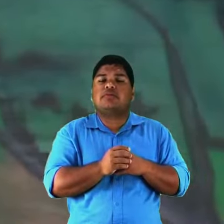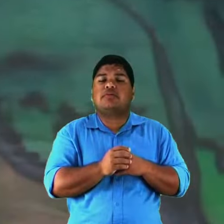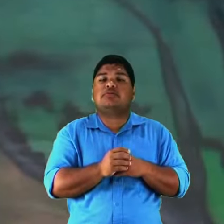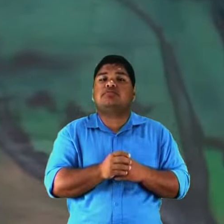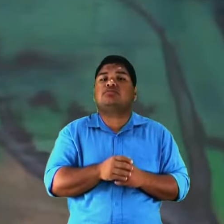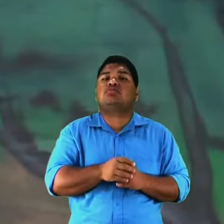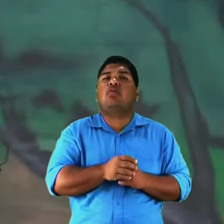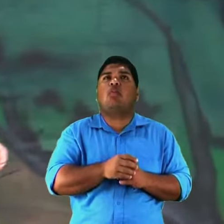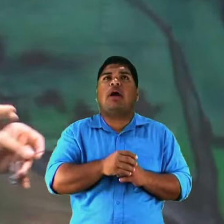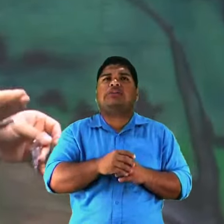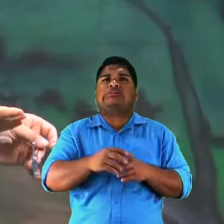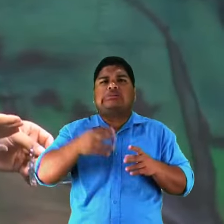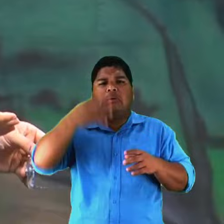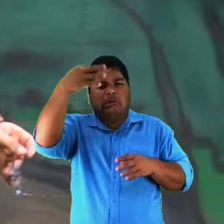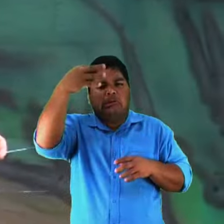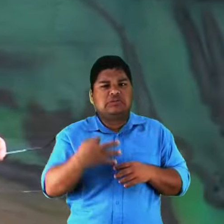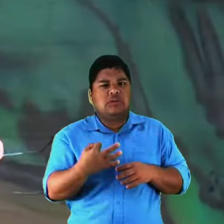virtuoso.